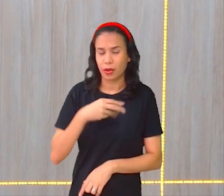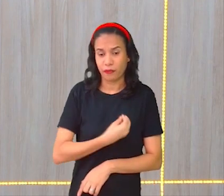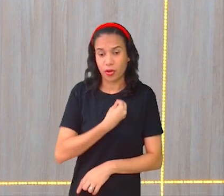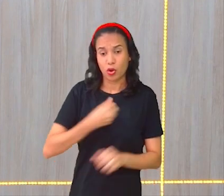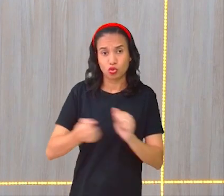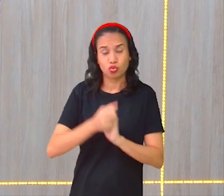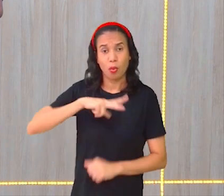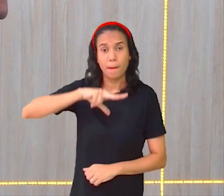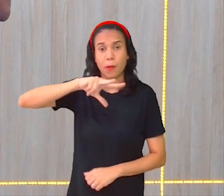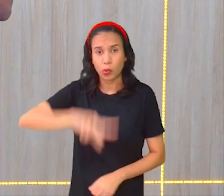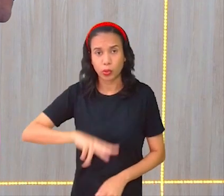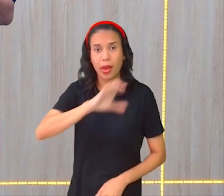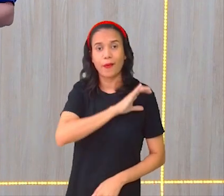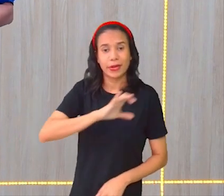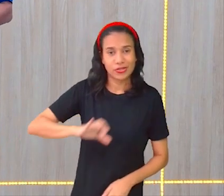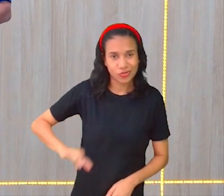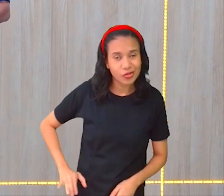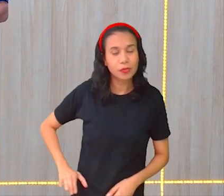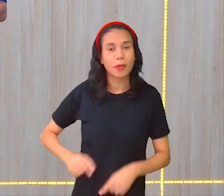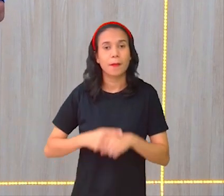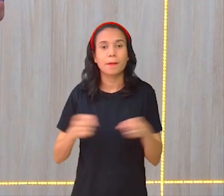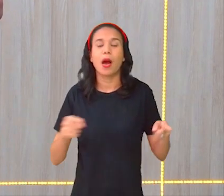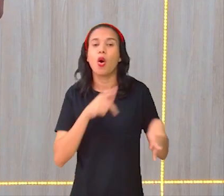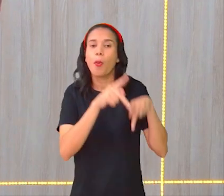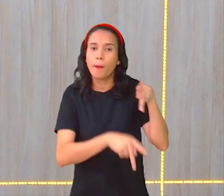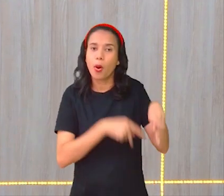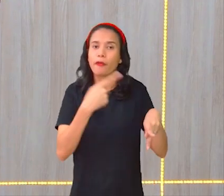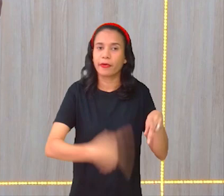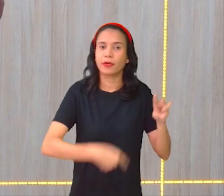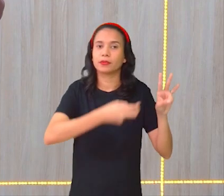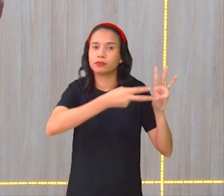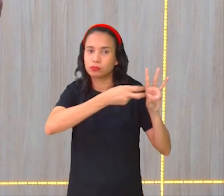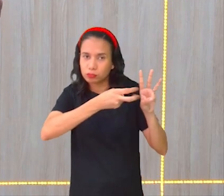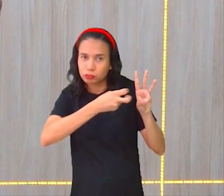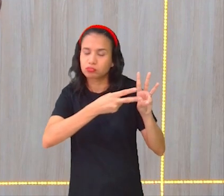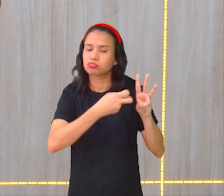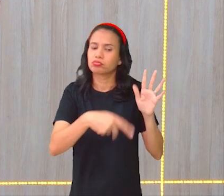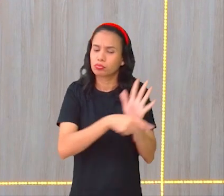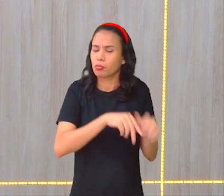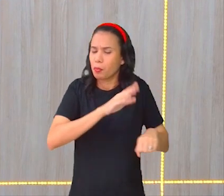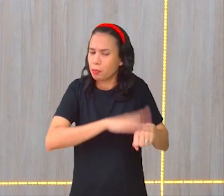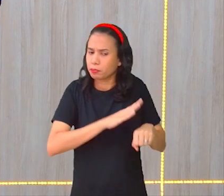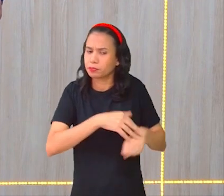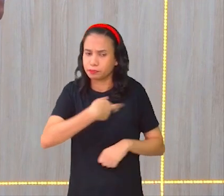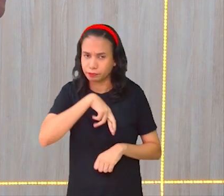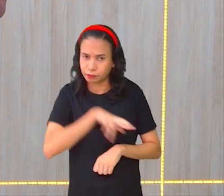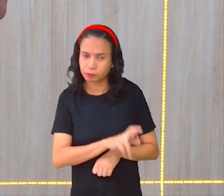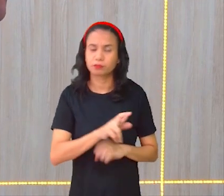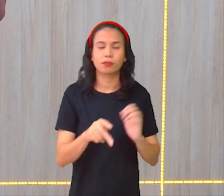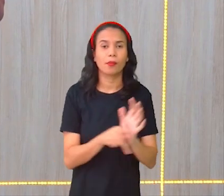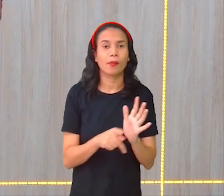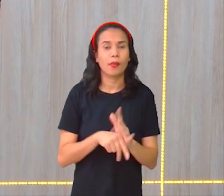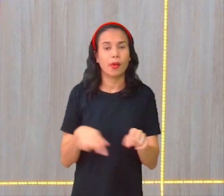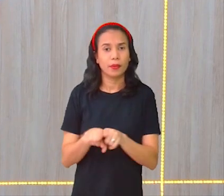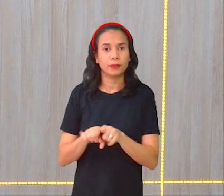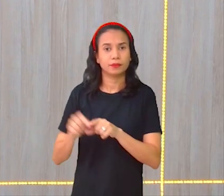enquanto cristianismo. Os povos originários, né, eles têm sua própria religiosidade, né, os povos que